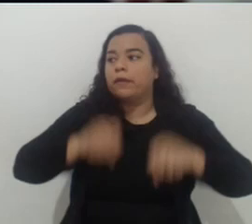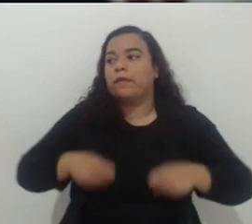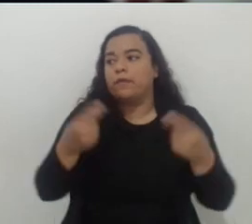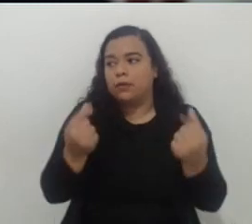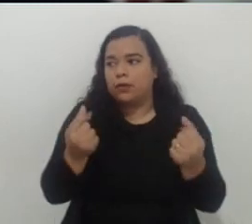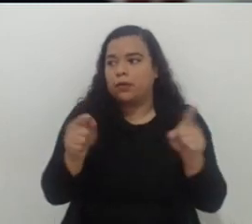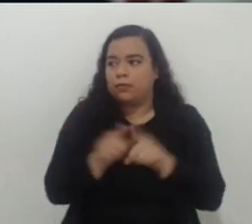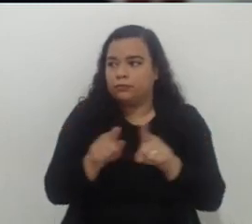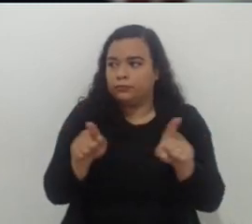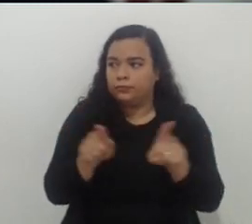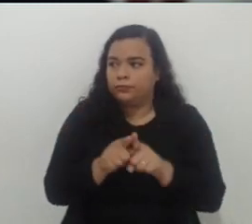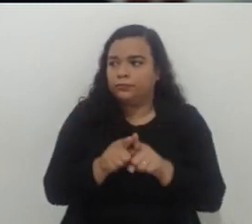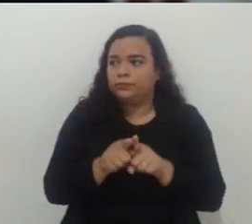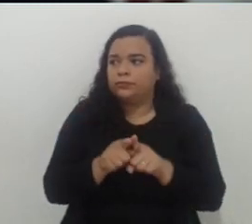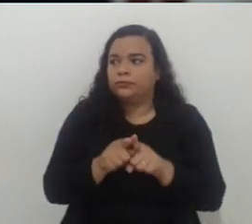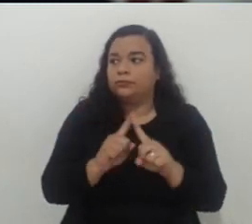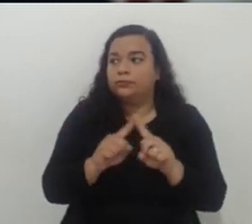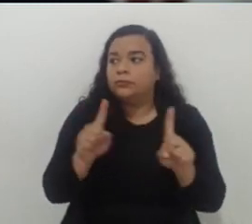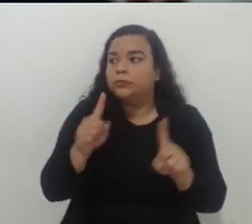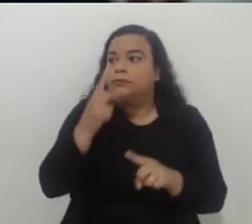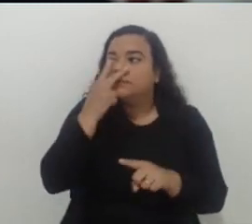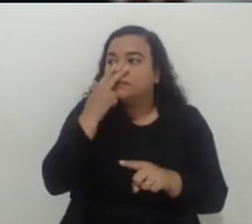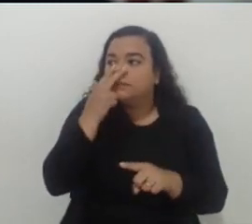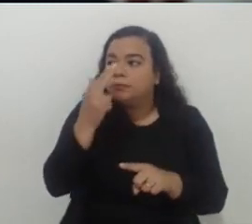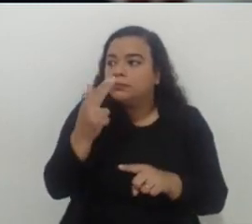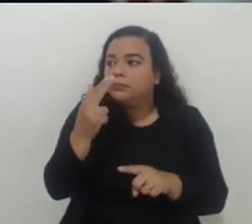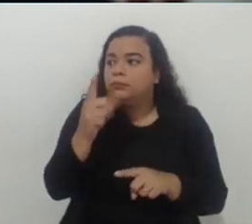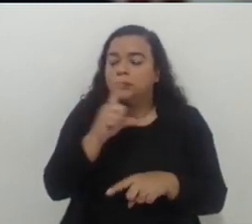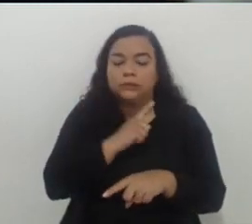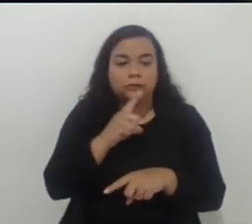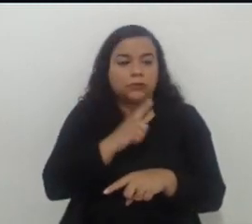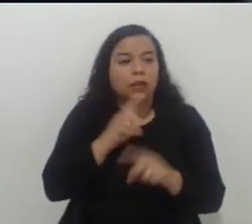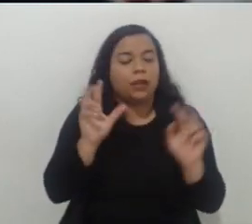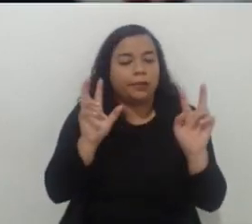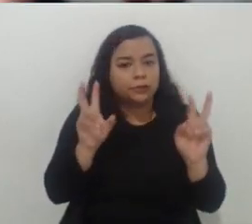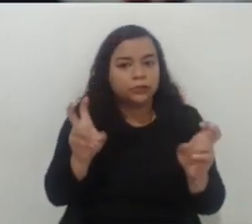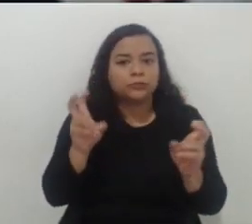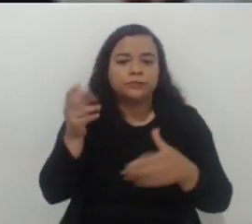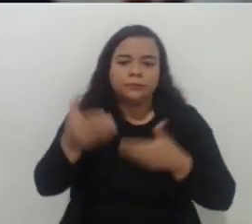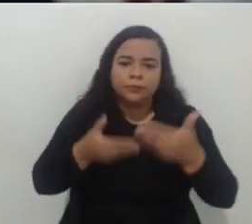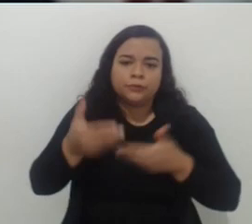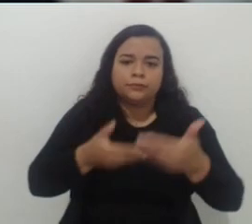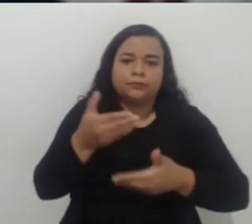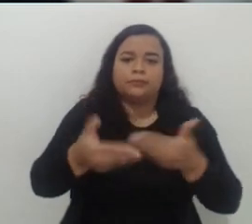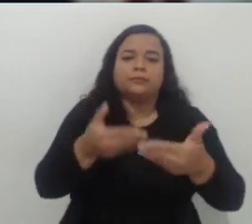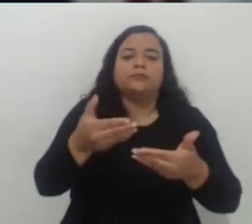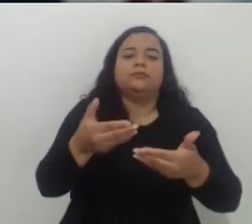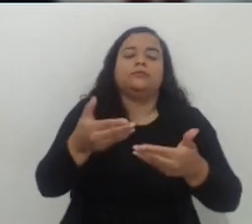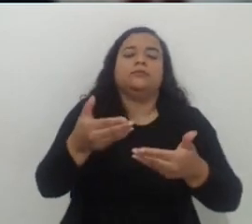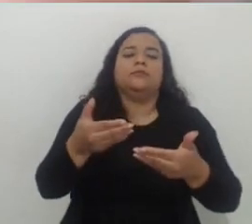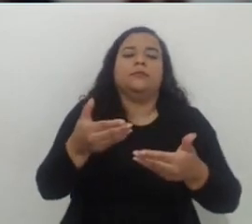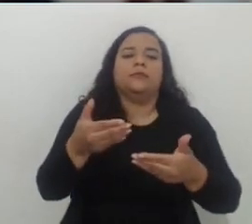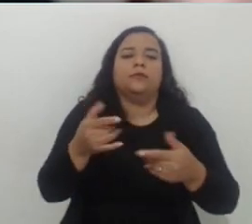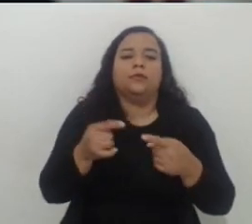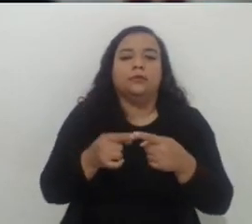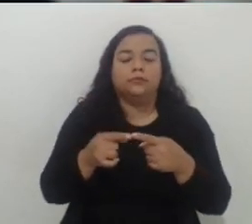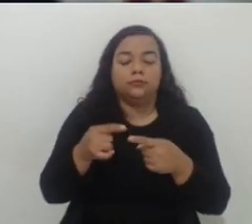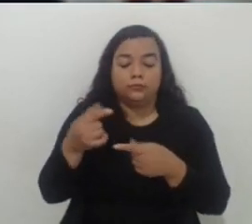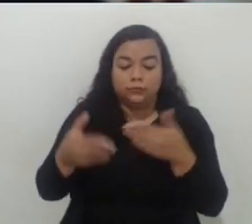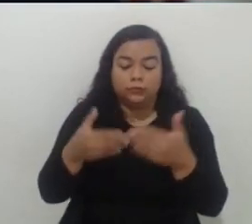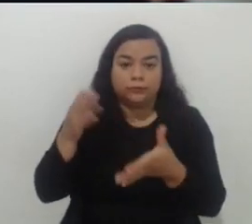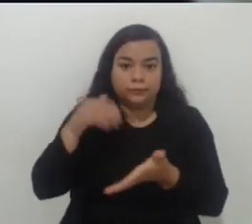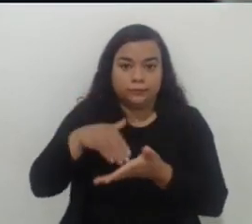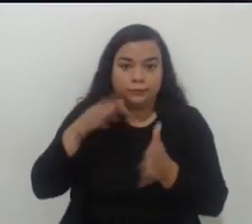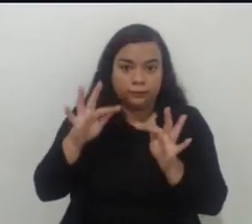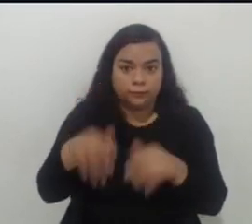me parece que há realmente uma questão processual intransponível, que é, ao final do processo, uma ação